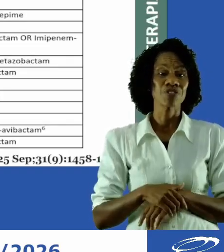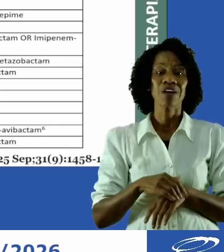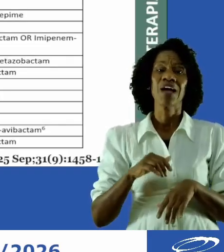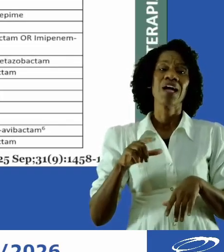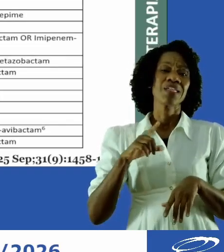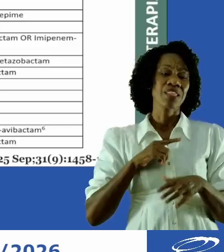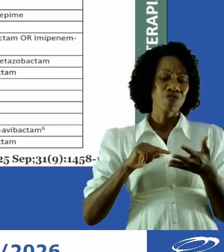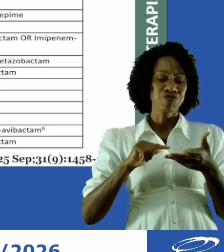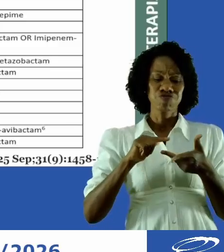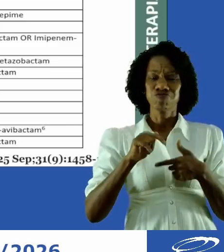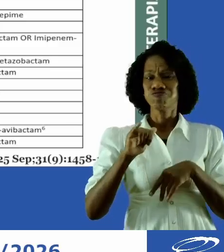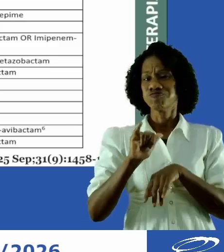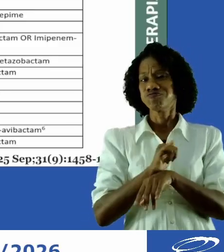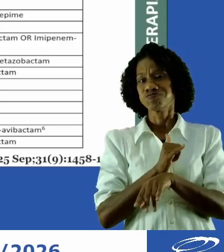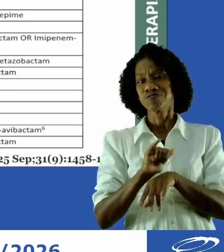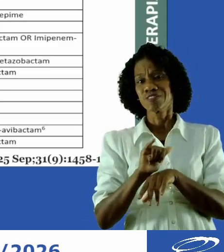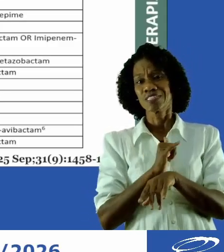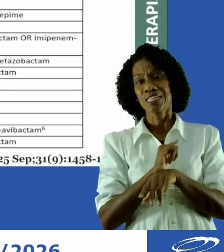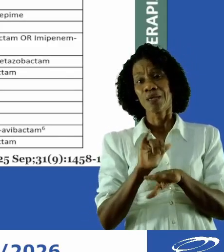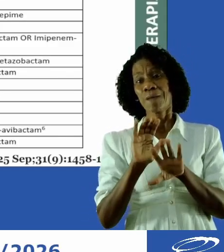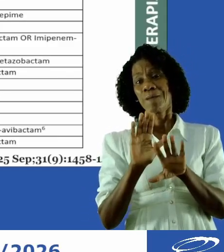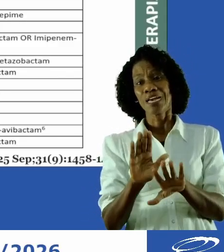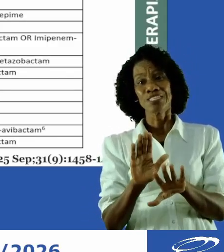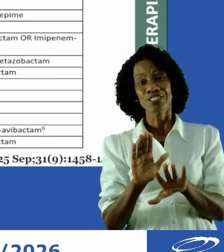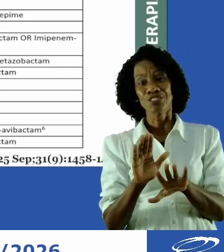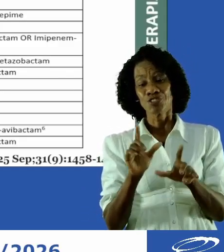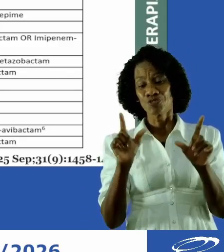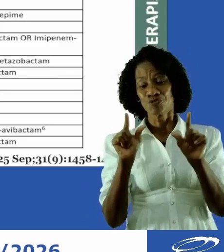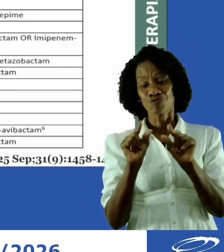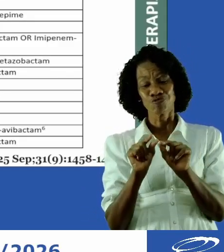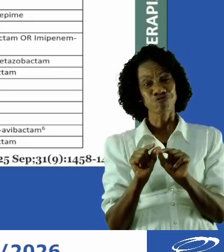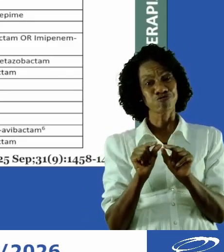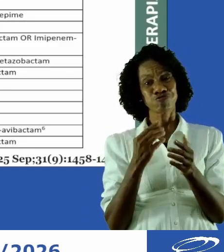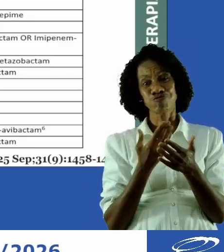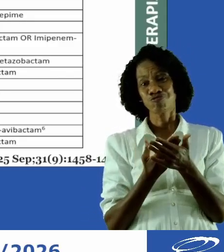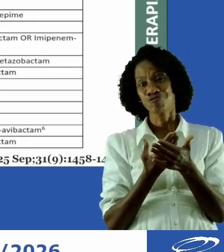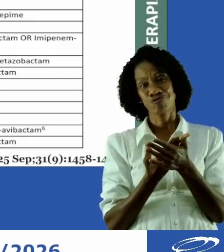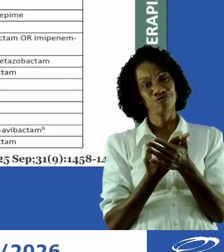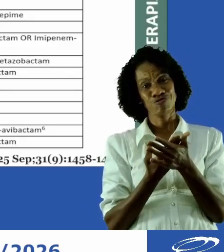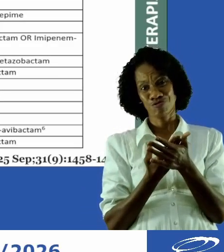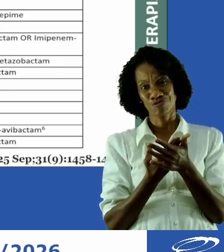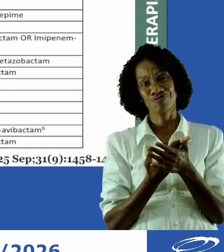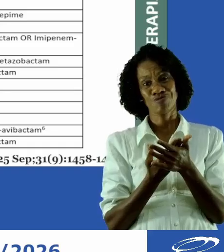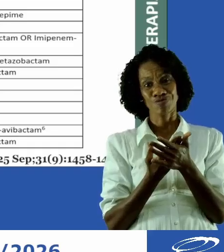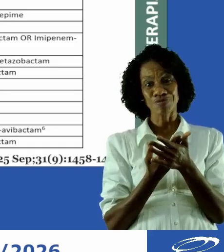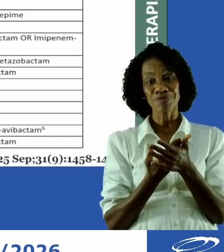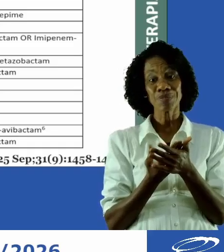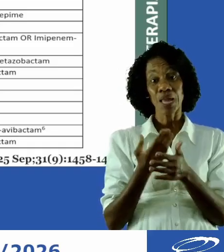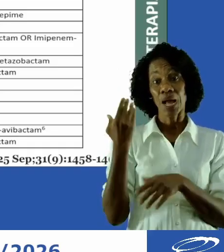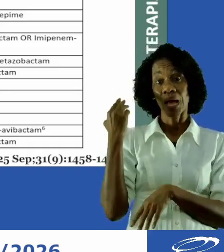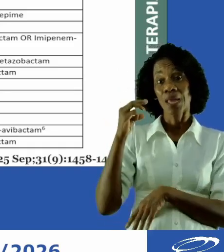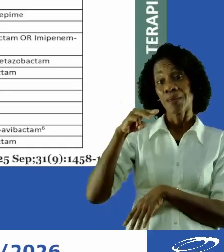são propostas para isso, mas poucos estudos. Essa é uma revisão bem recente agora também, do Raimund Aratamai, de Madrid,